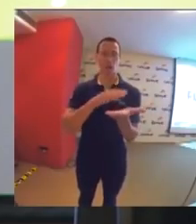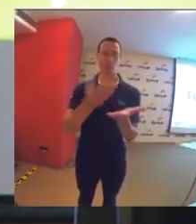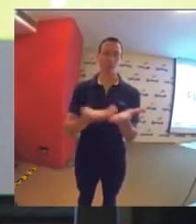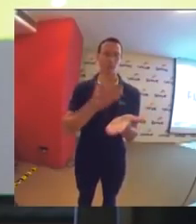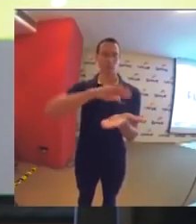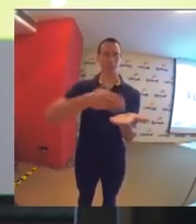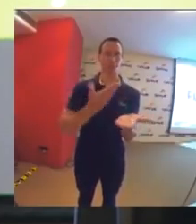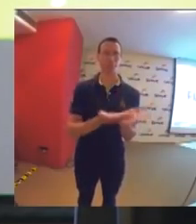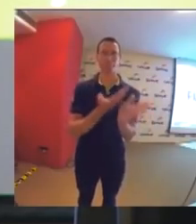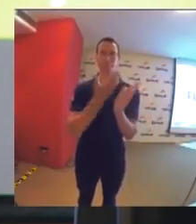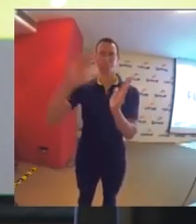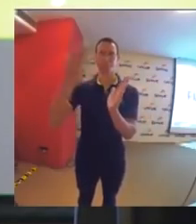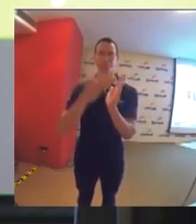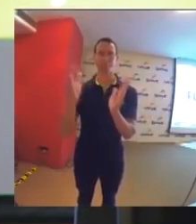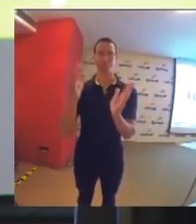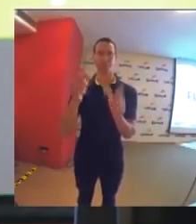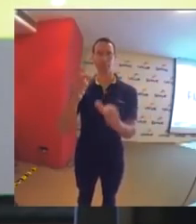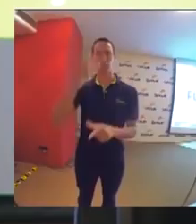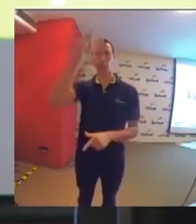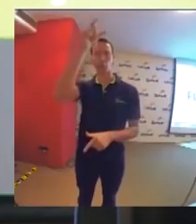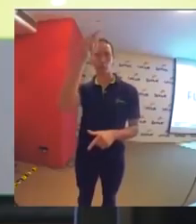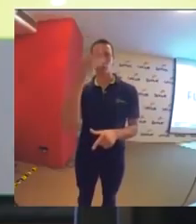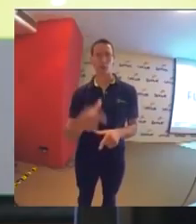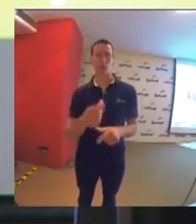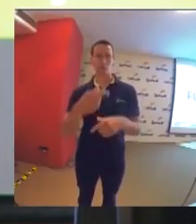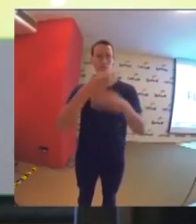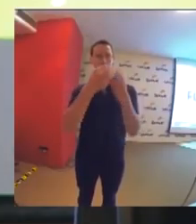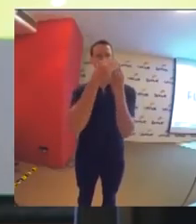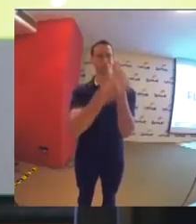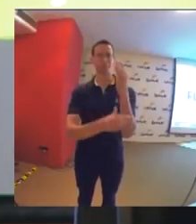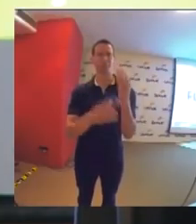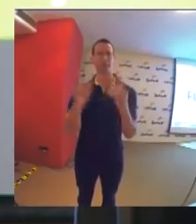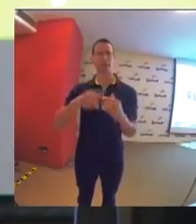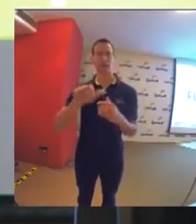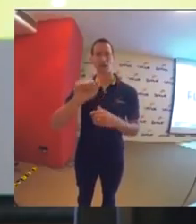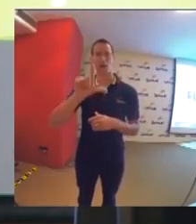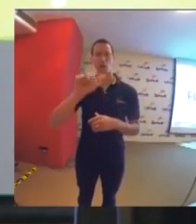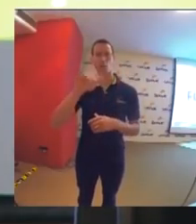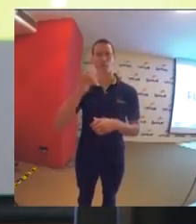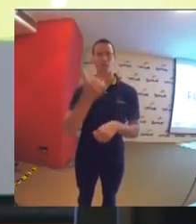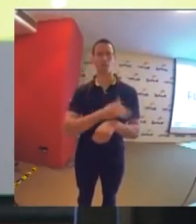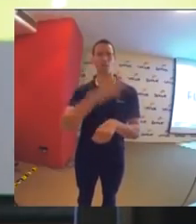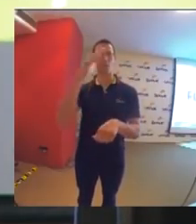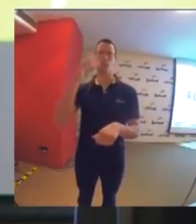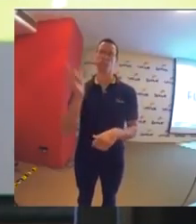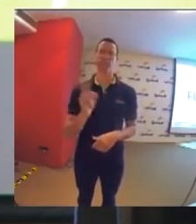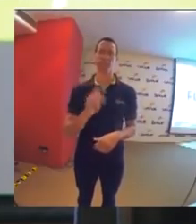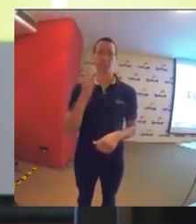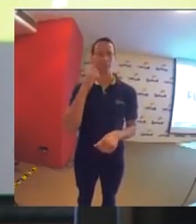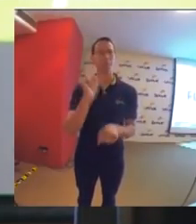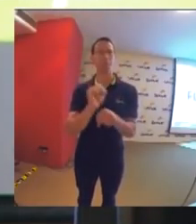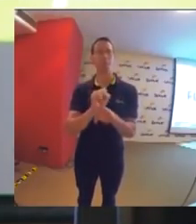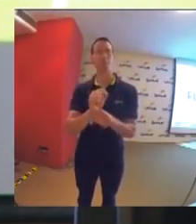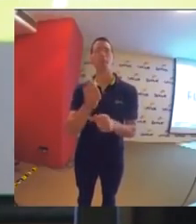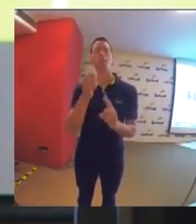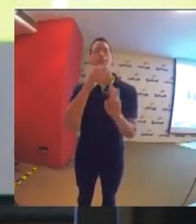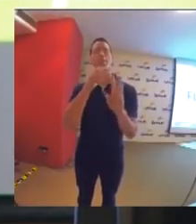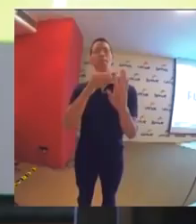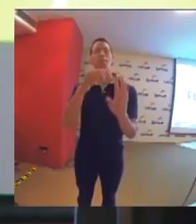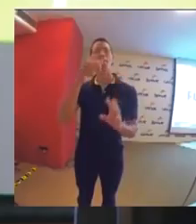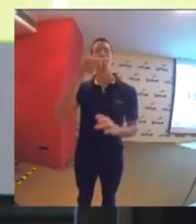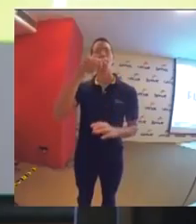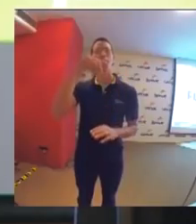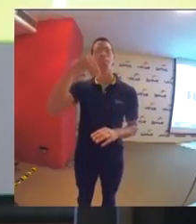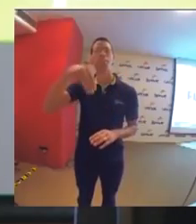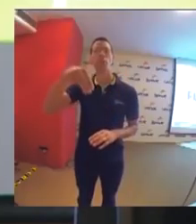cantoneira de alumínio, para um pouquinho, para, vamos lá, devagarinho. Quantos metros de cantoneira tu vais comprar? Nós